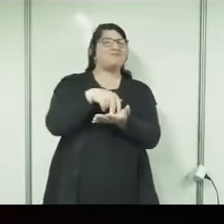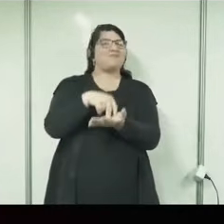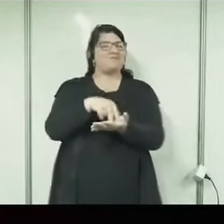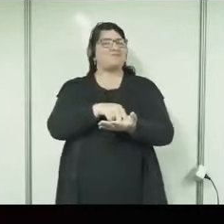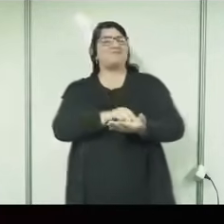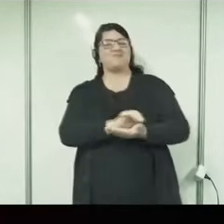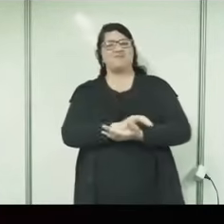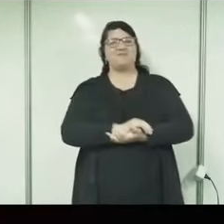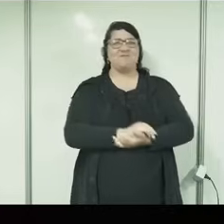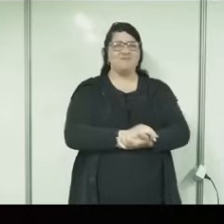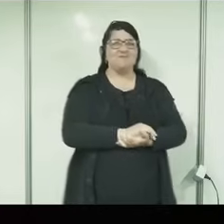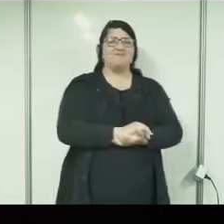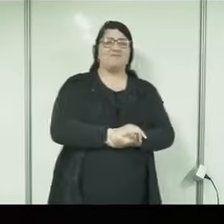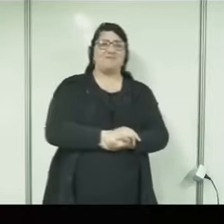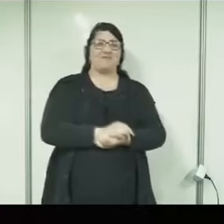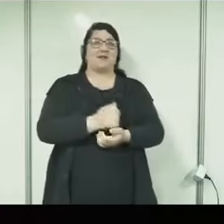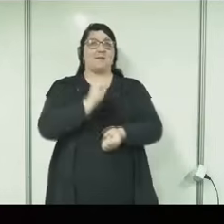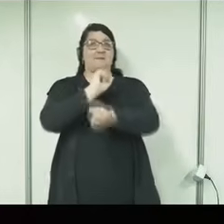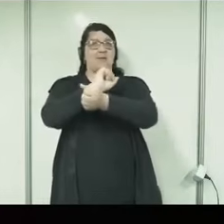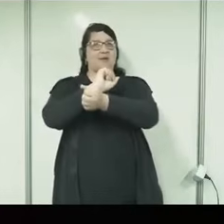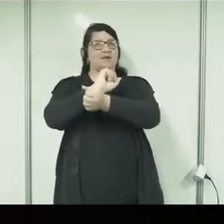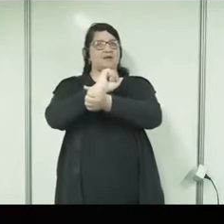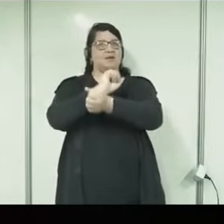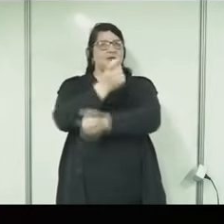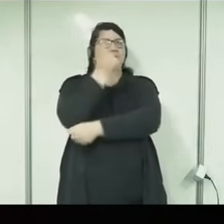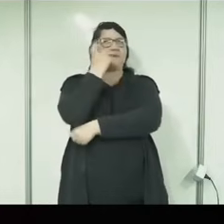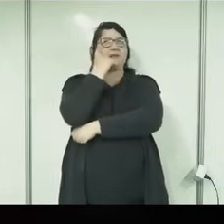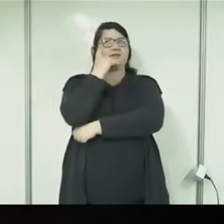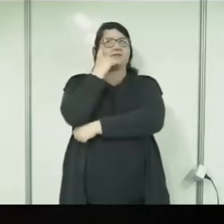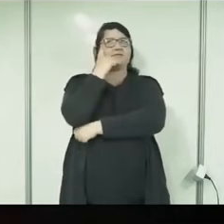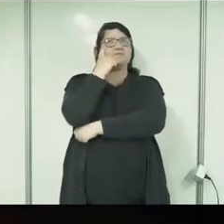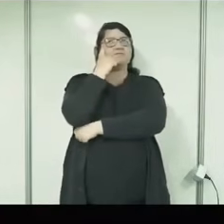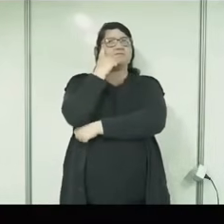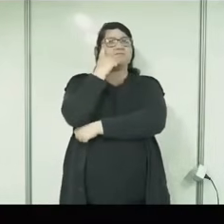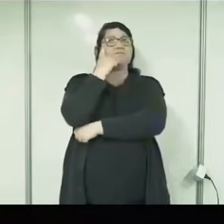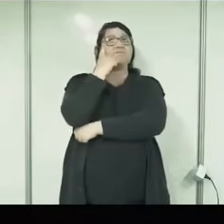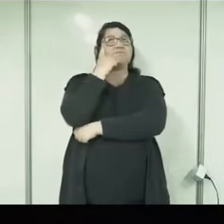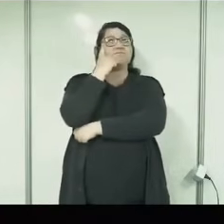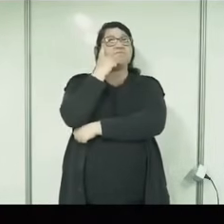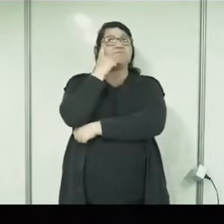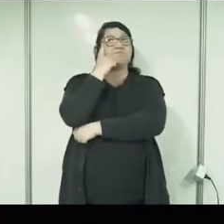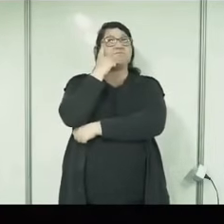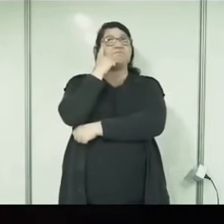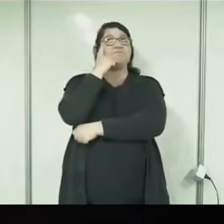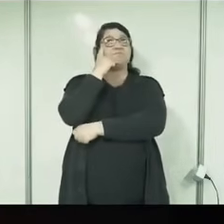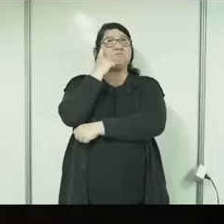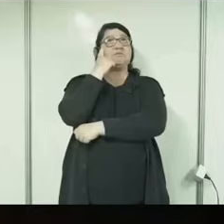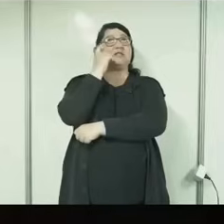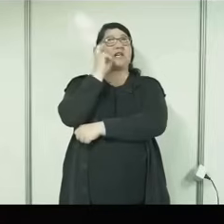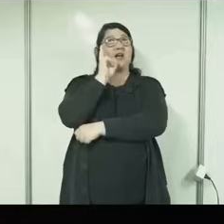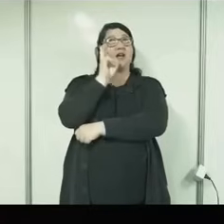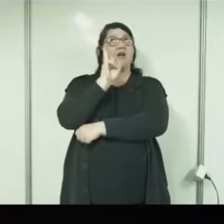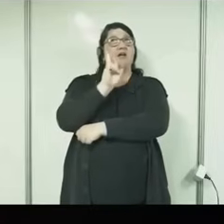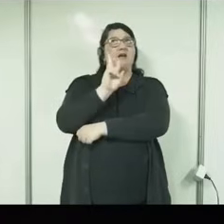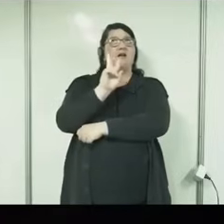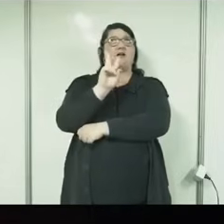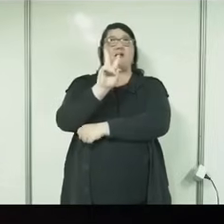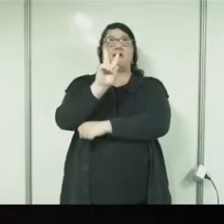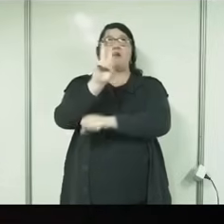vem. Pare, pense, olhe que esse dia